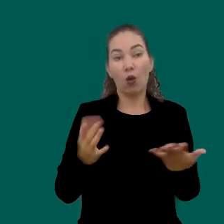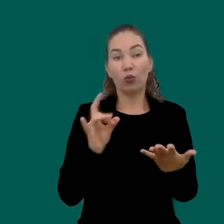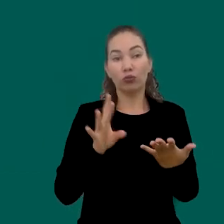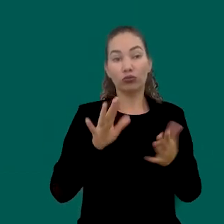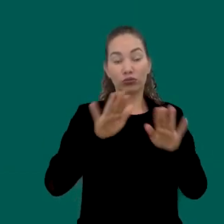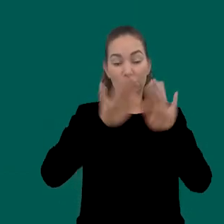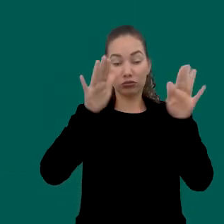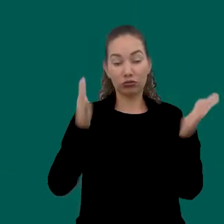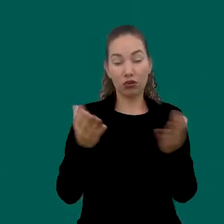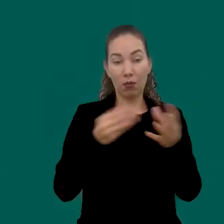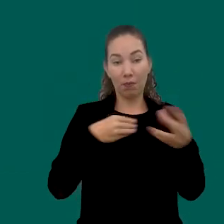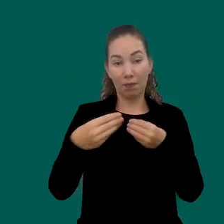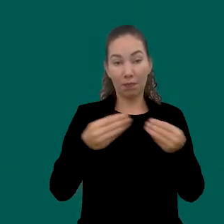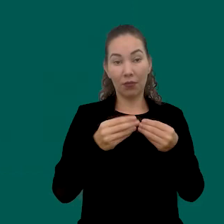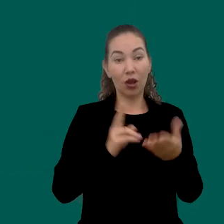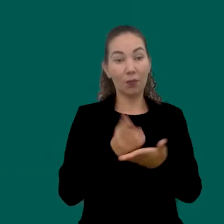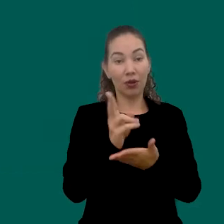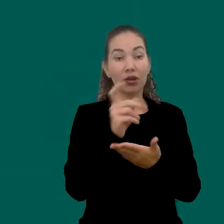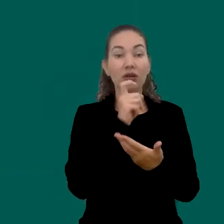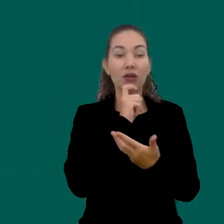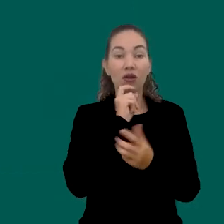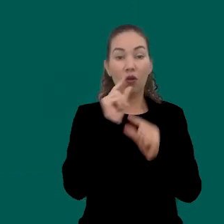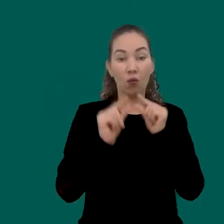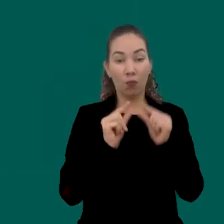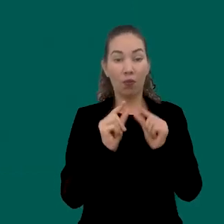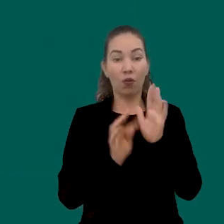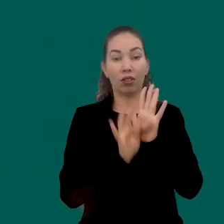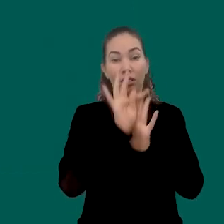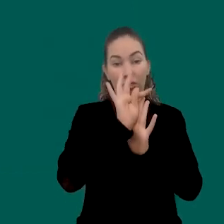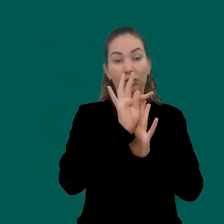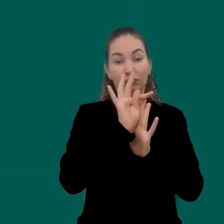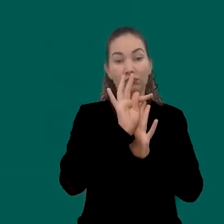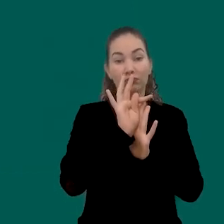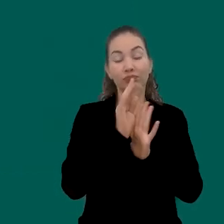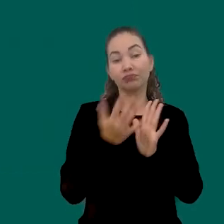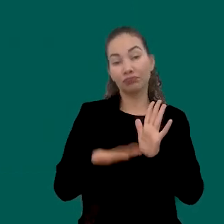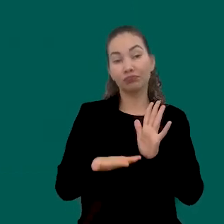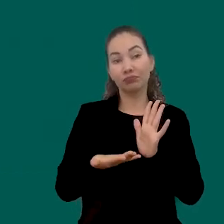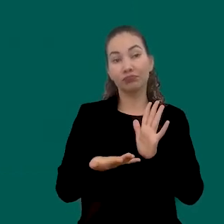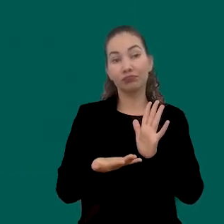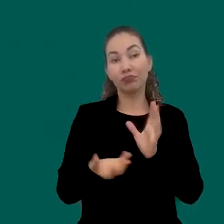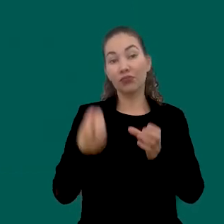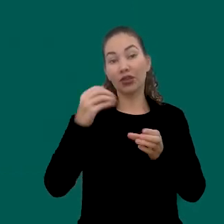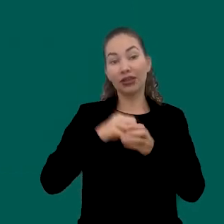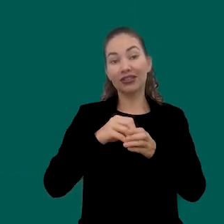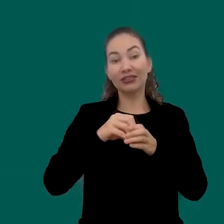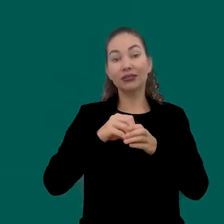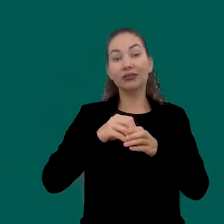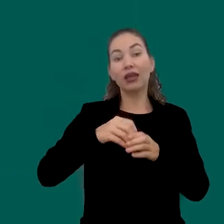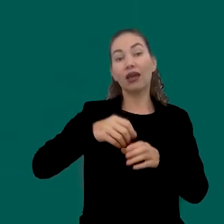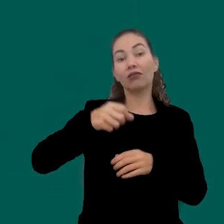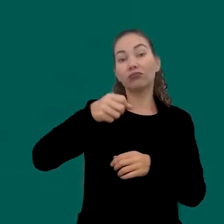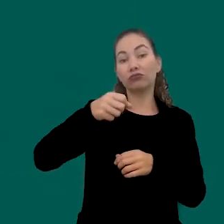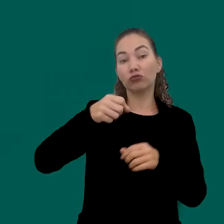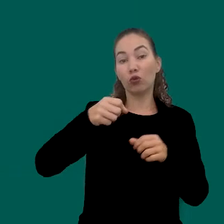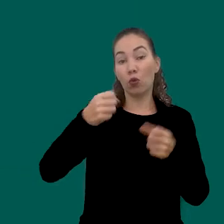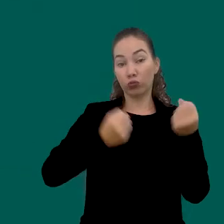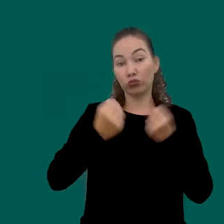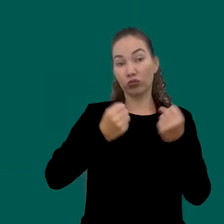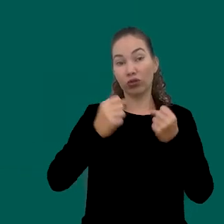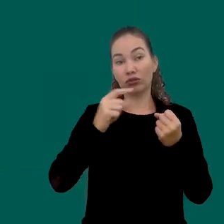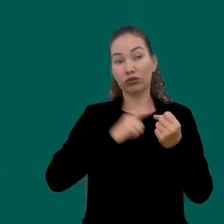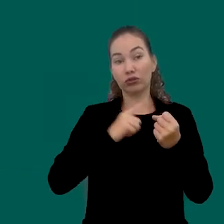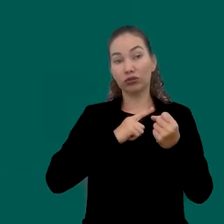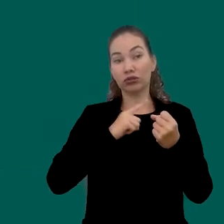uma embalagem plástica para manter um pouco a temperatura delas, e dentro da própria caminhoneta a gente tem